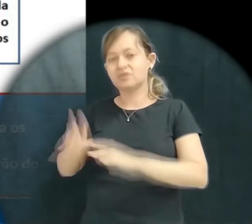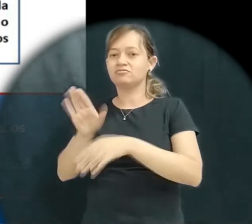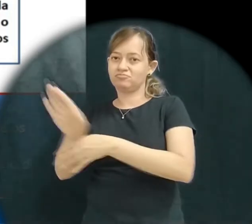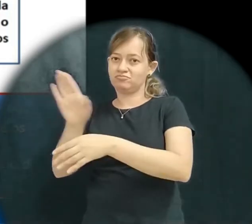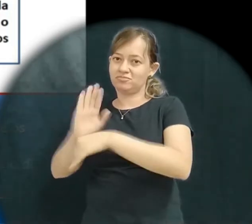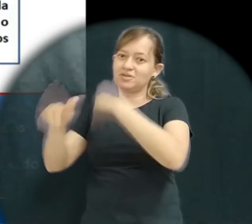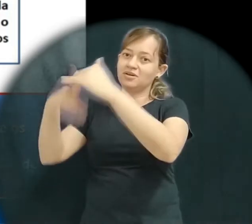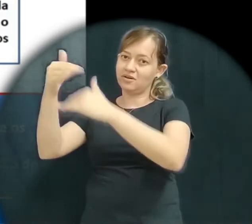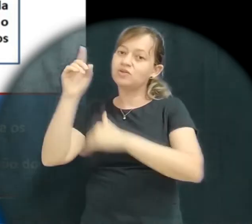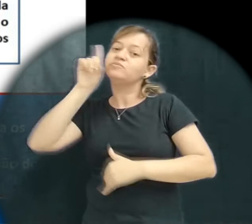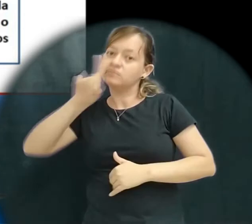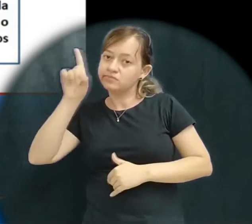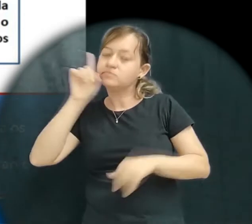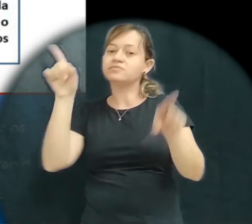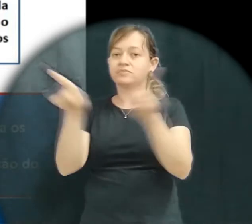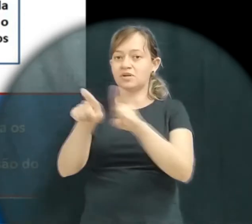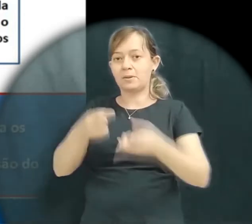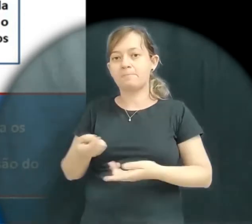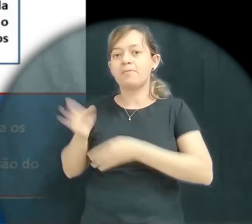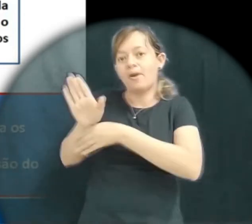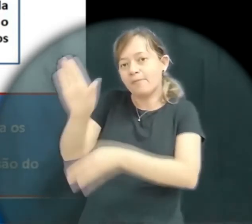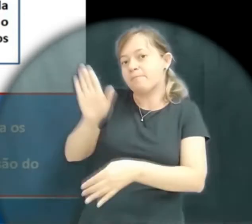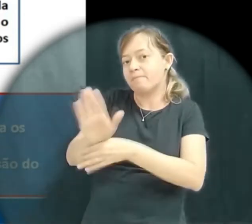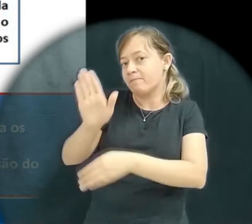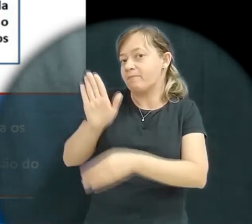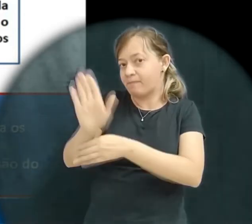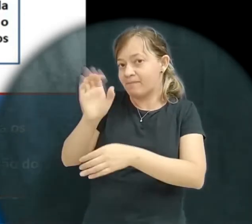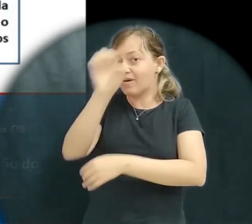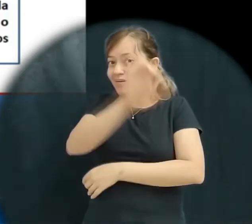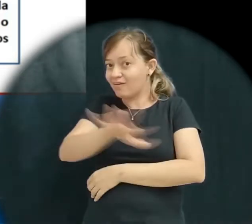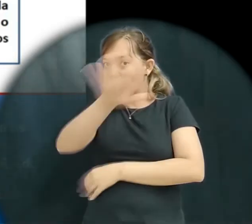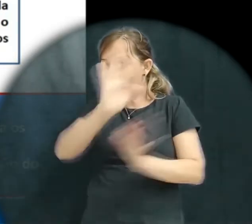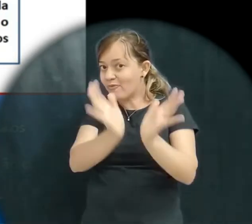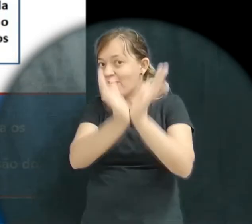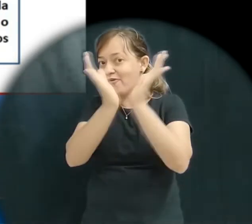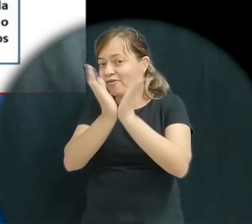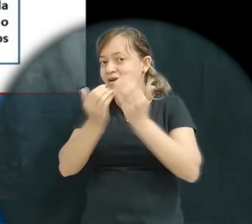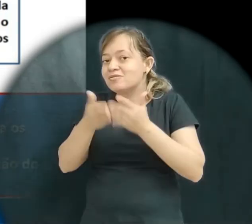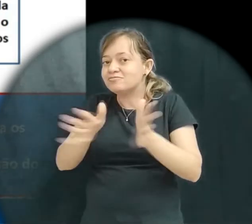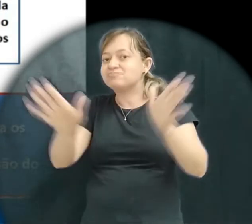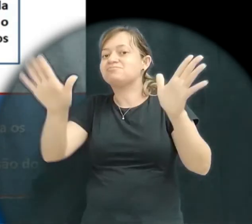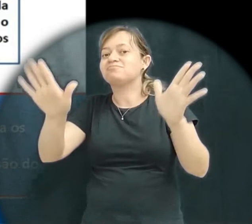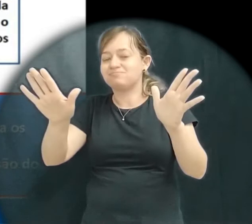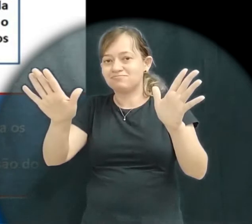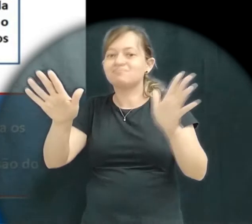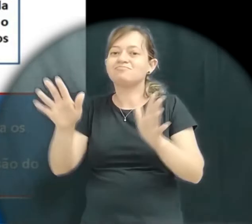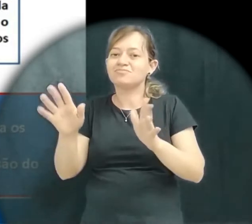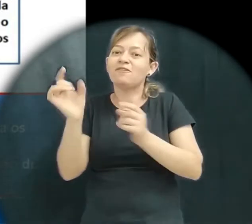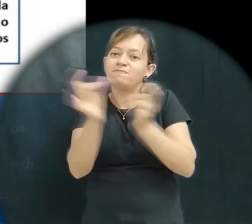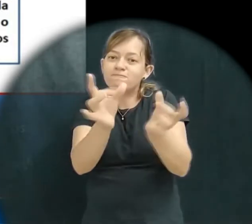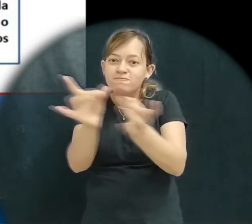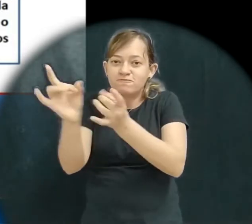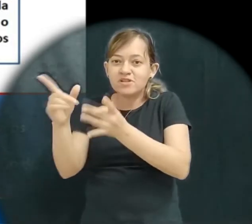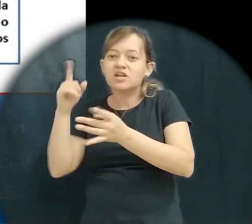Estados Unidos ajudando os europeus abriria um mercado para produtos americanos,